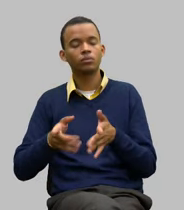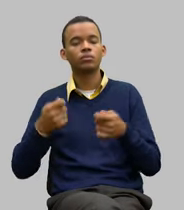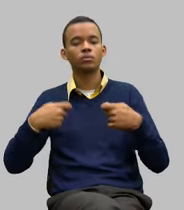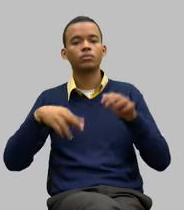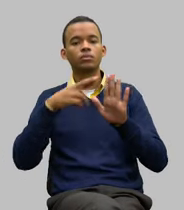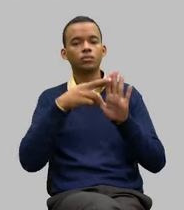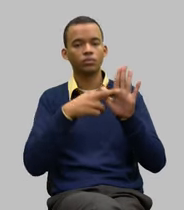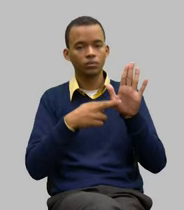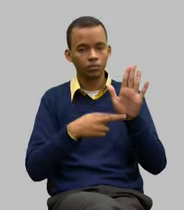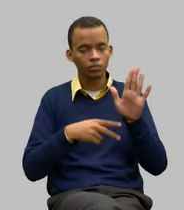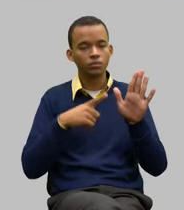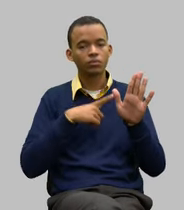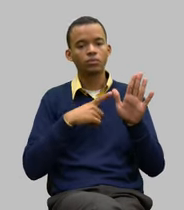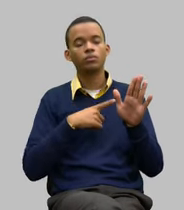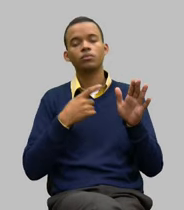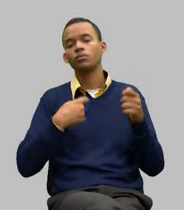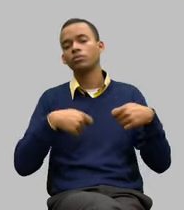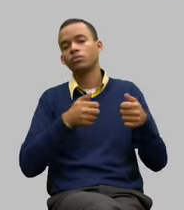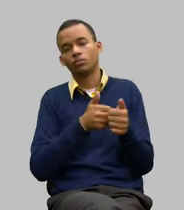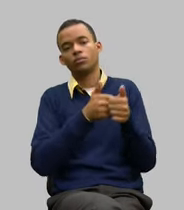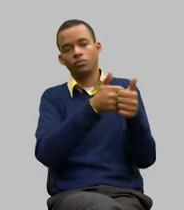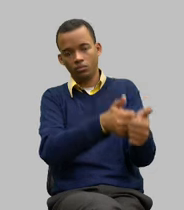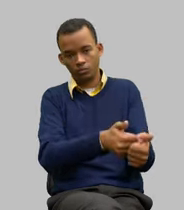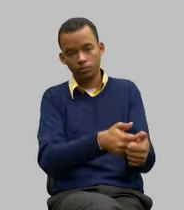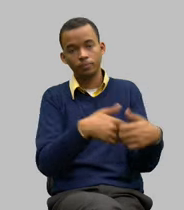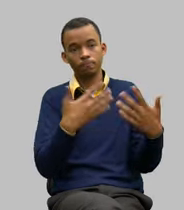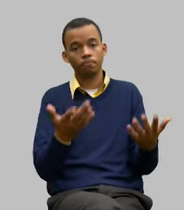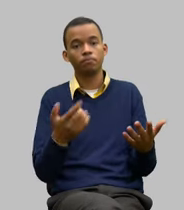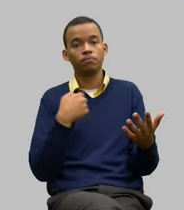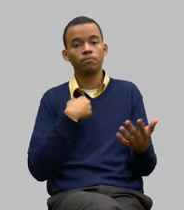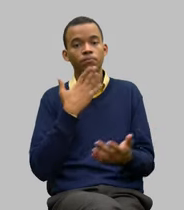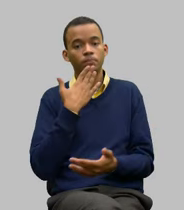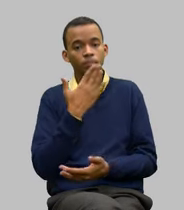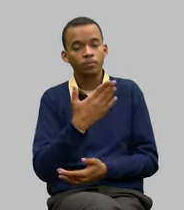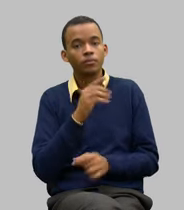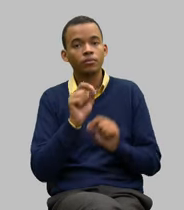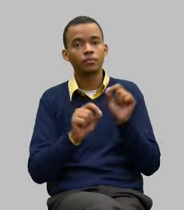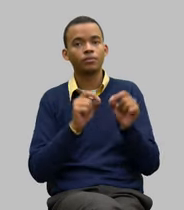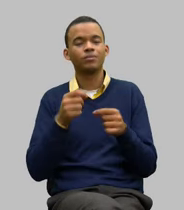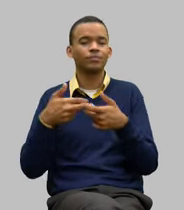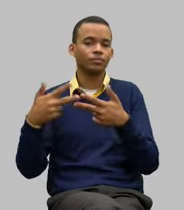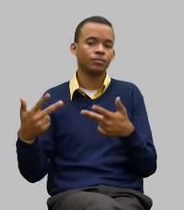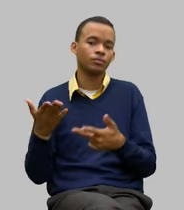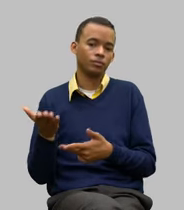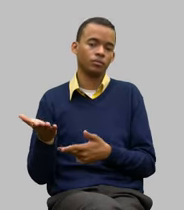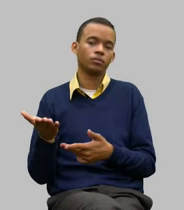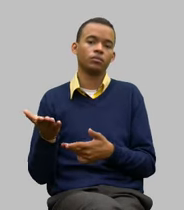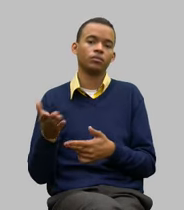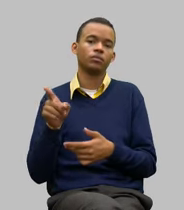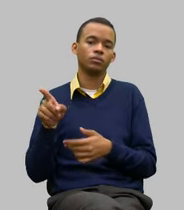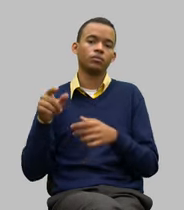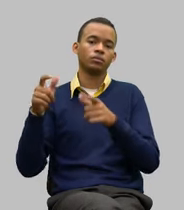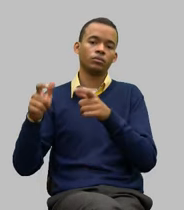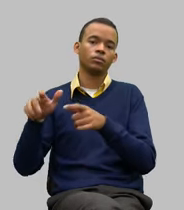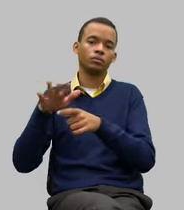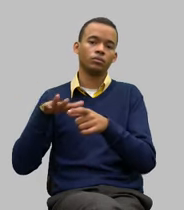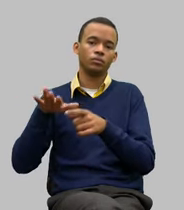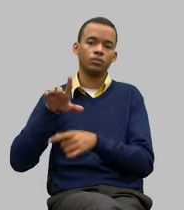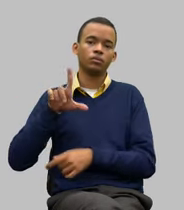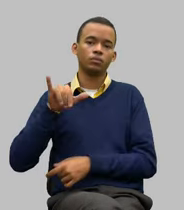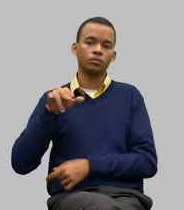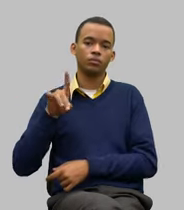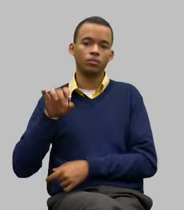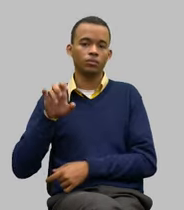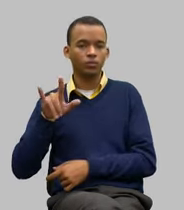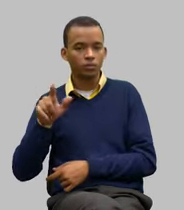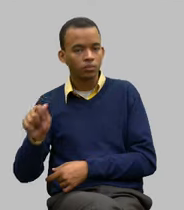é que disciplina essa atuação Então eu queria secretário o Senhor Não deixasse acontecer por exemplo que tá acontecendo no lindia Ou pelo menos